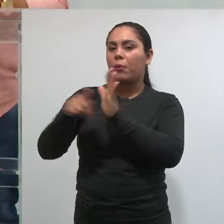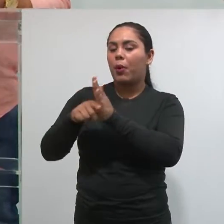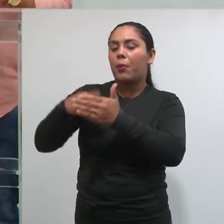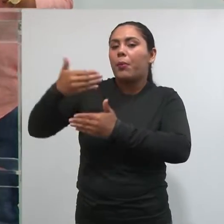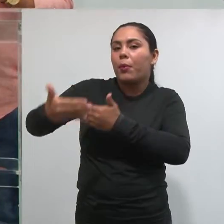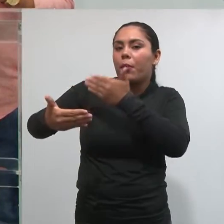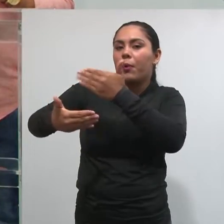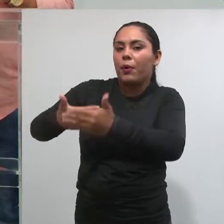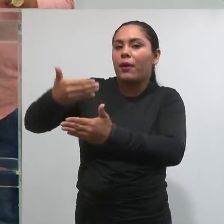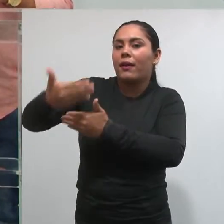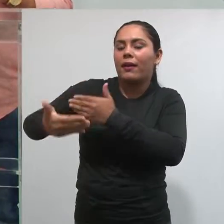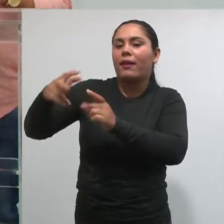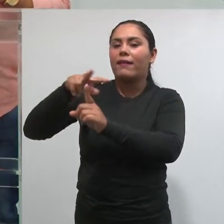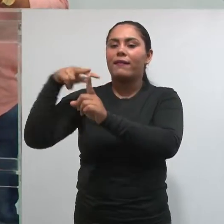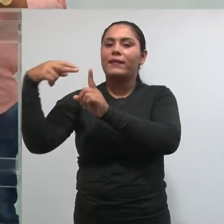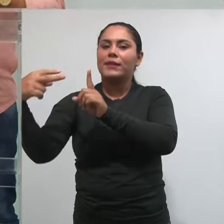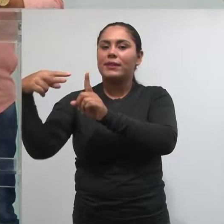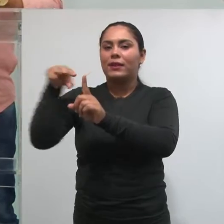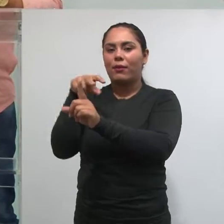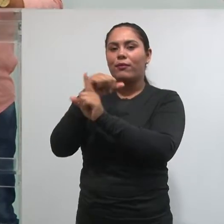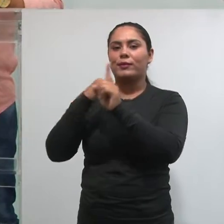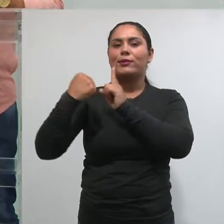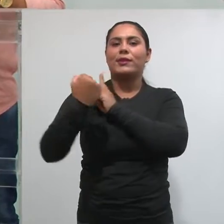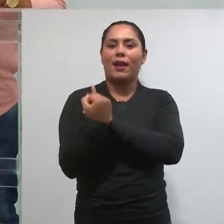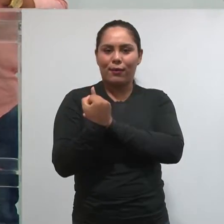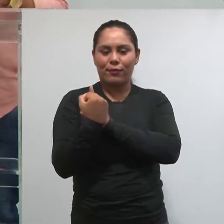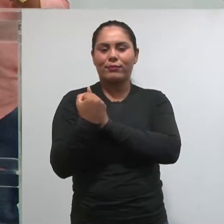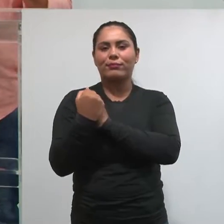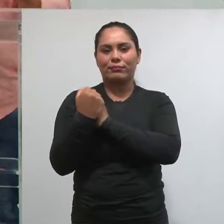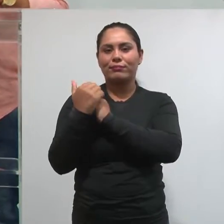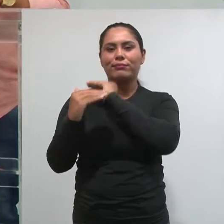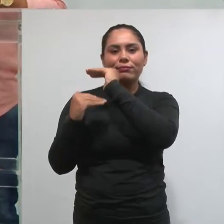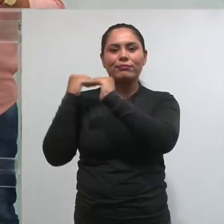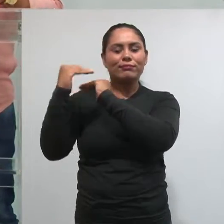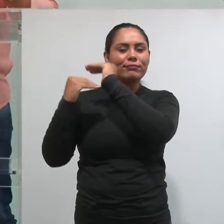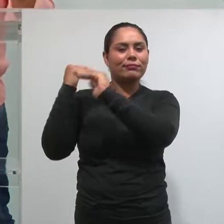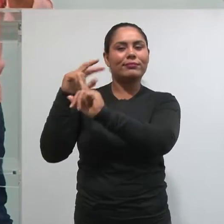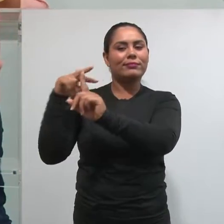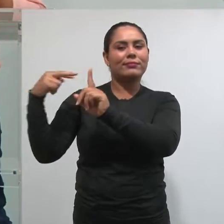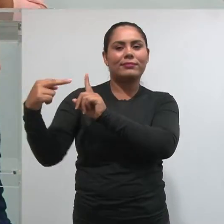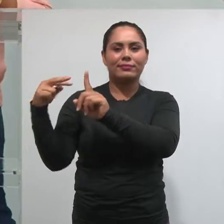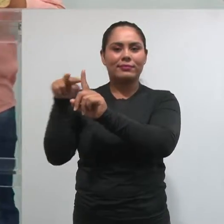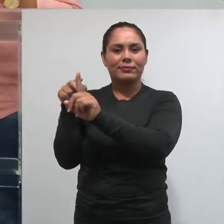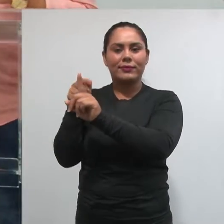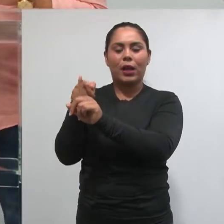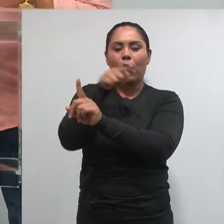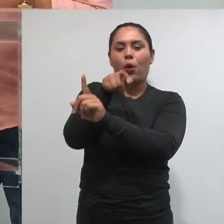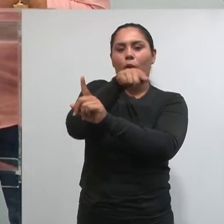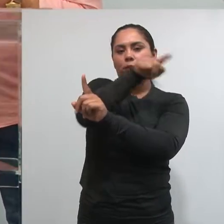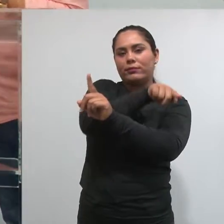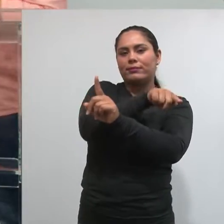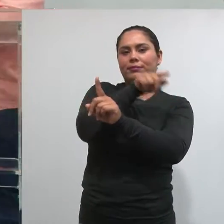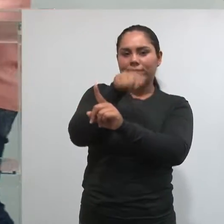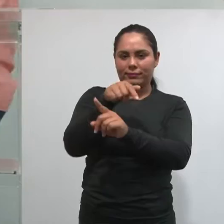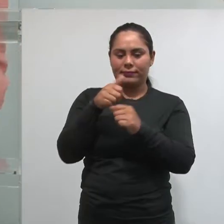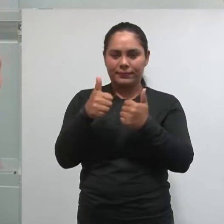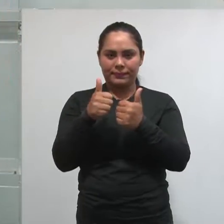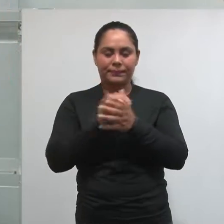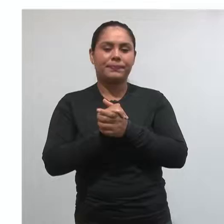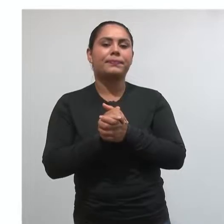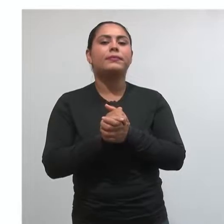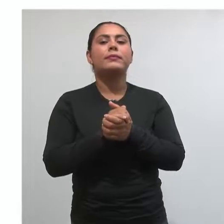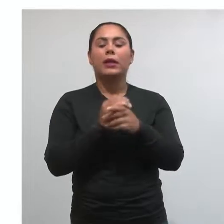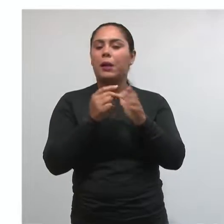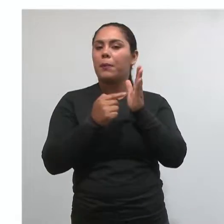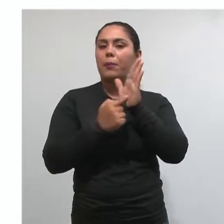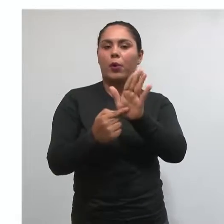visão mais social construtivista, né? Uma visão construída a partir da atuação desses outros atores, ok? E isso